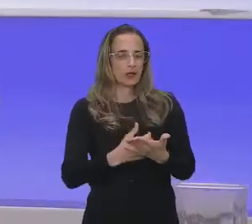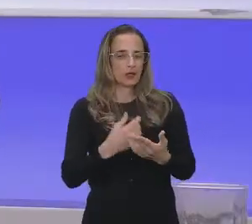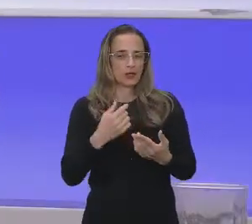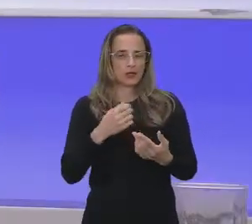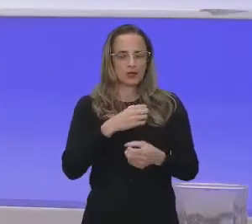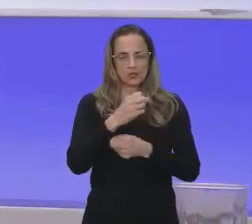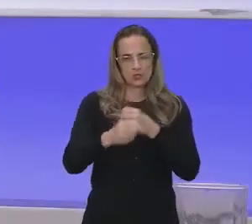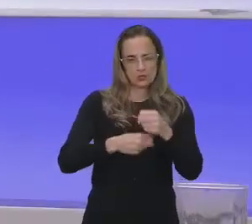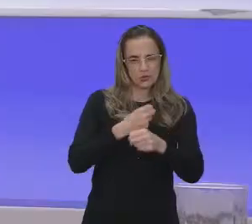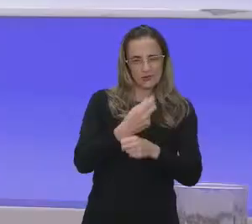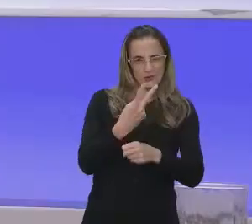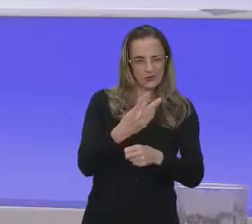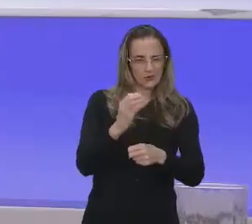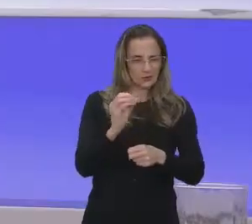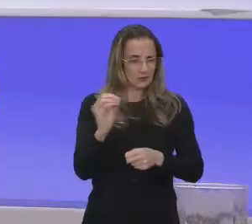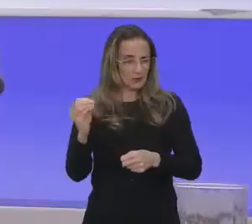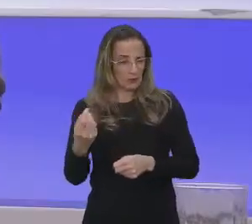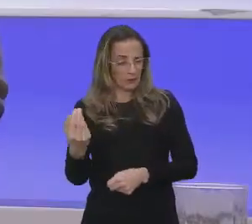2000 e pouquinho, gente,